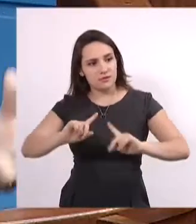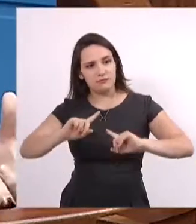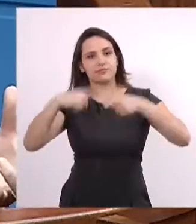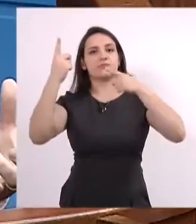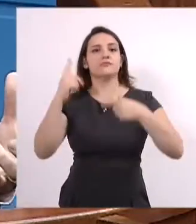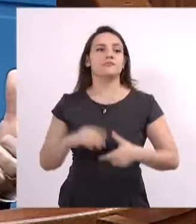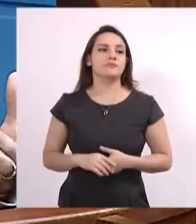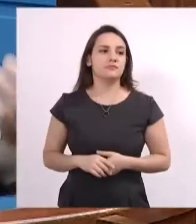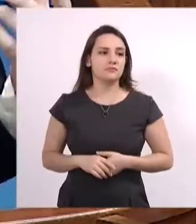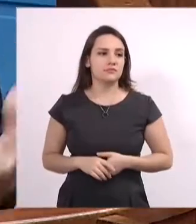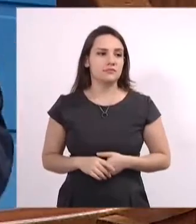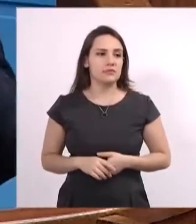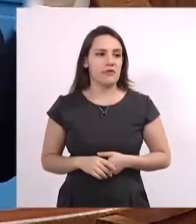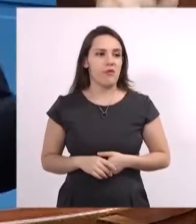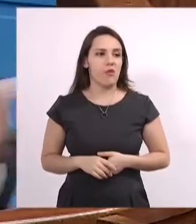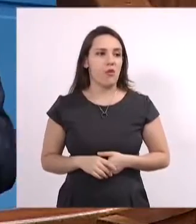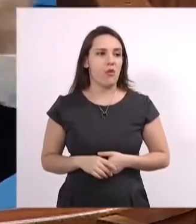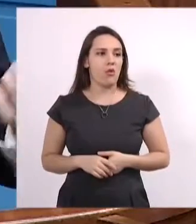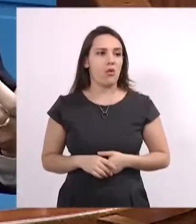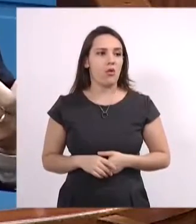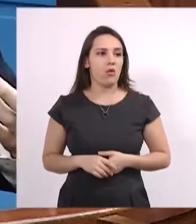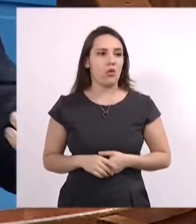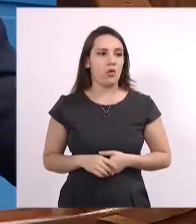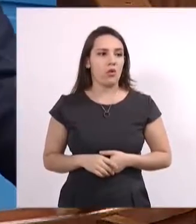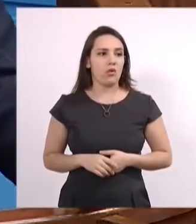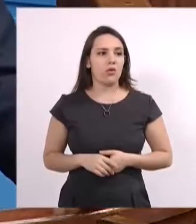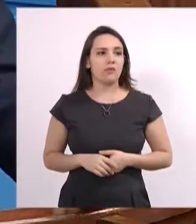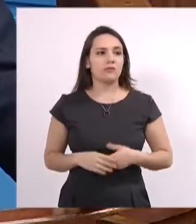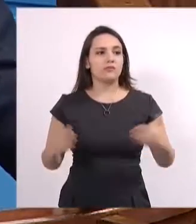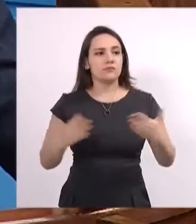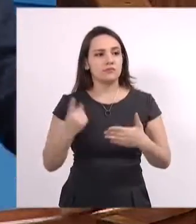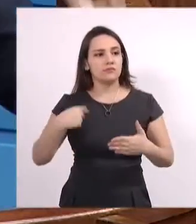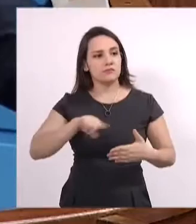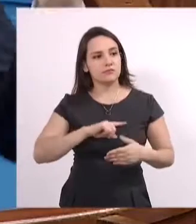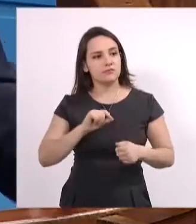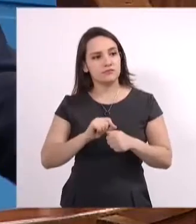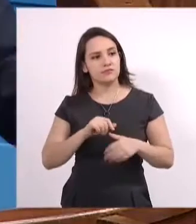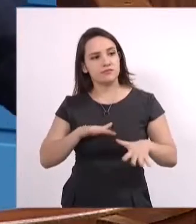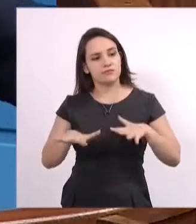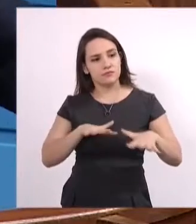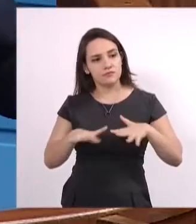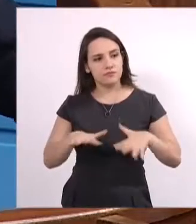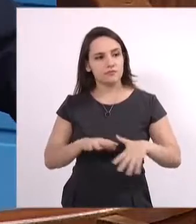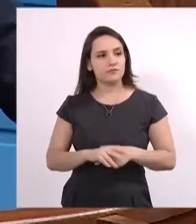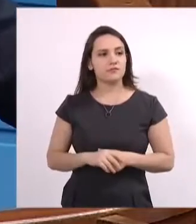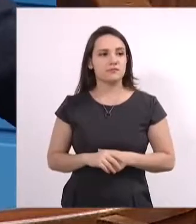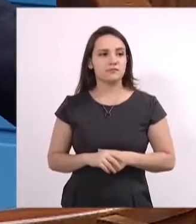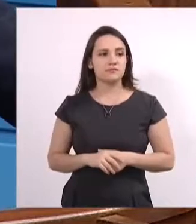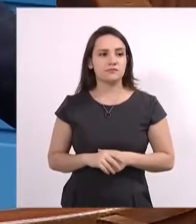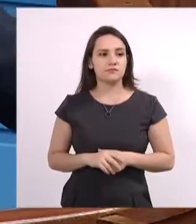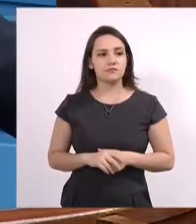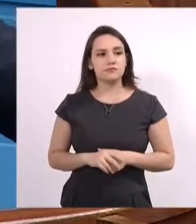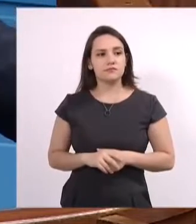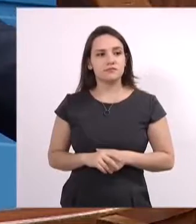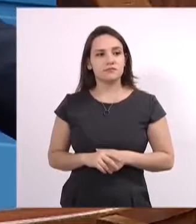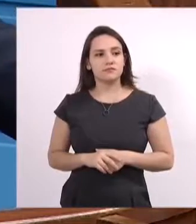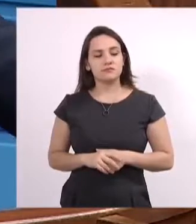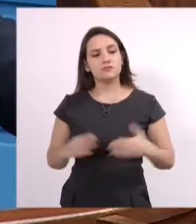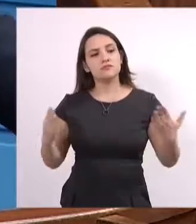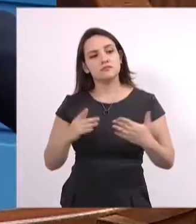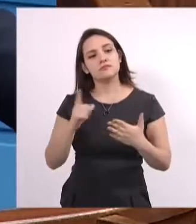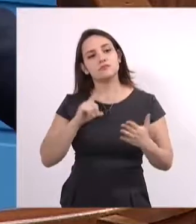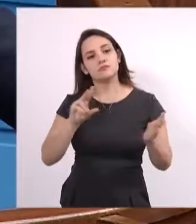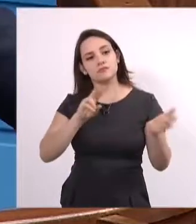E nós estamos fazendo esse movimento com a Semana do Doador